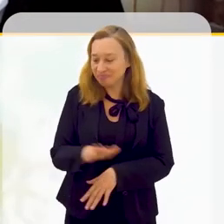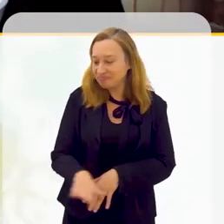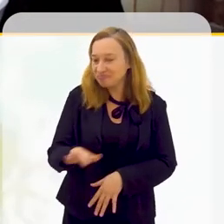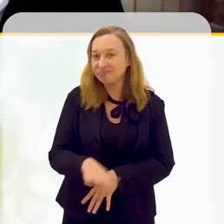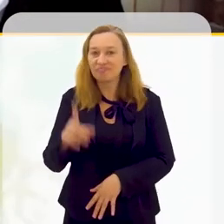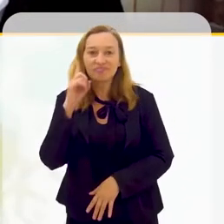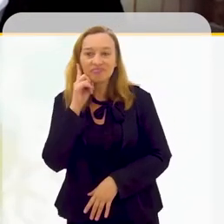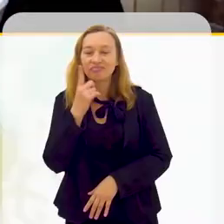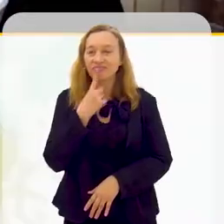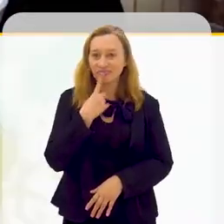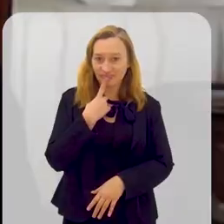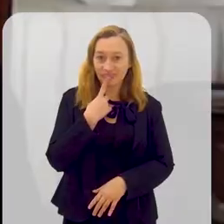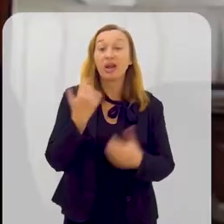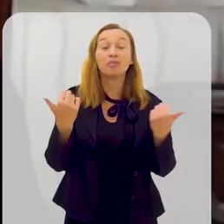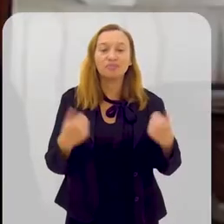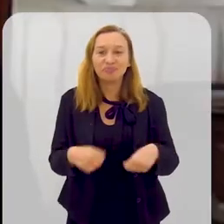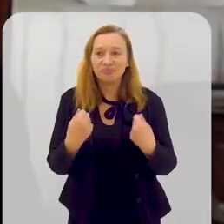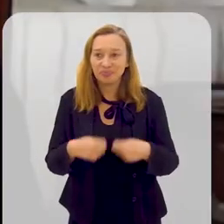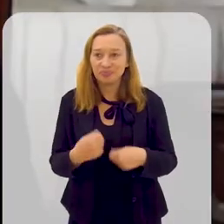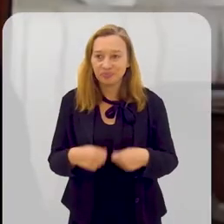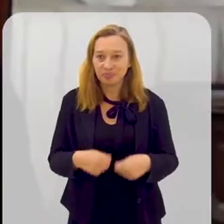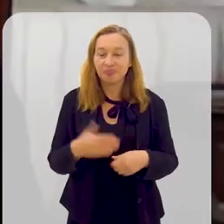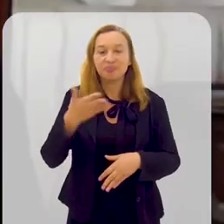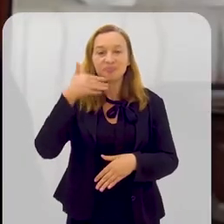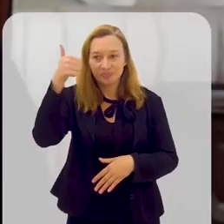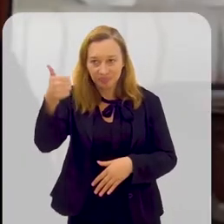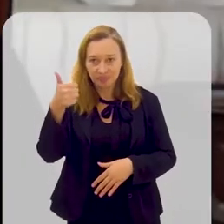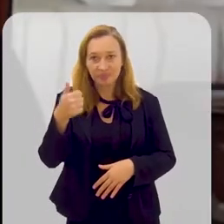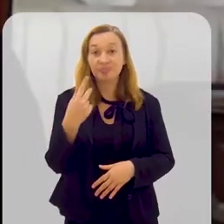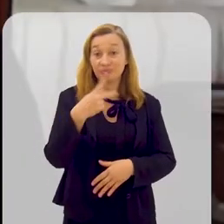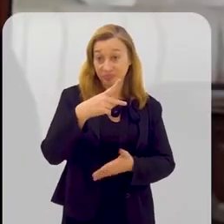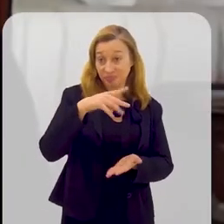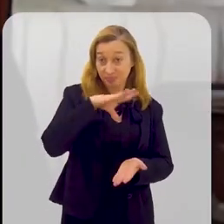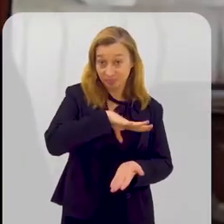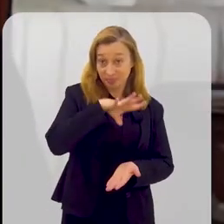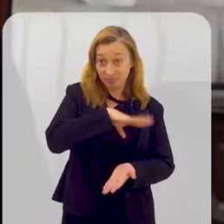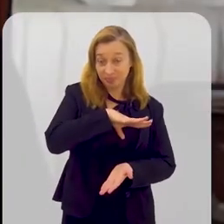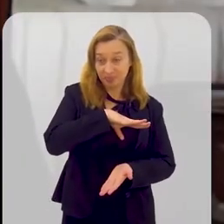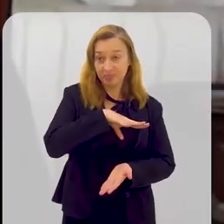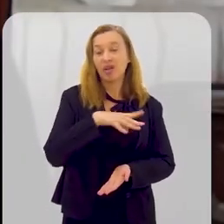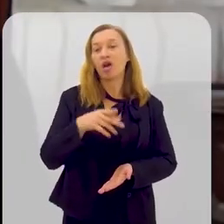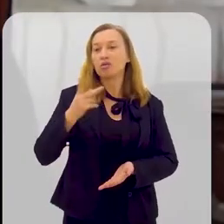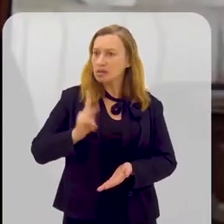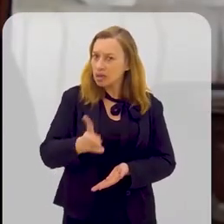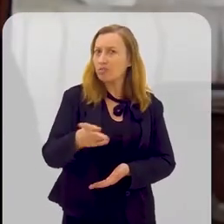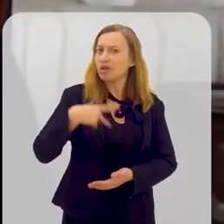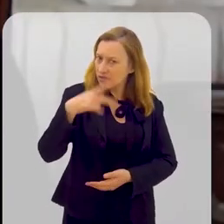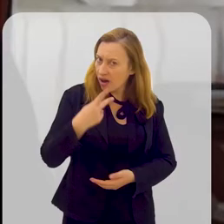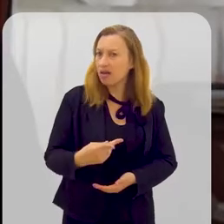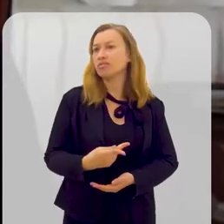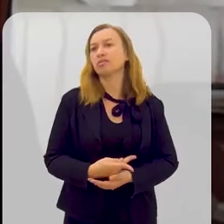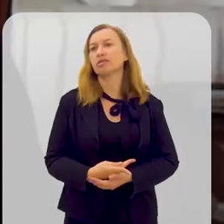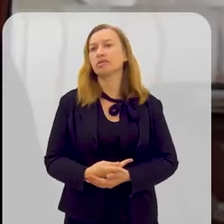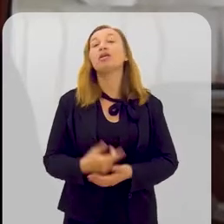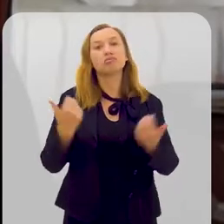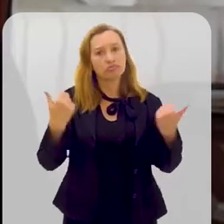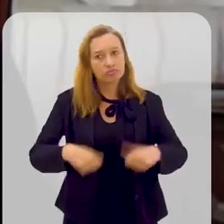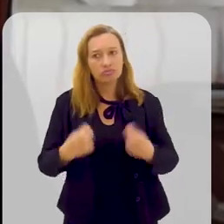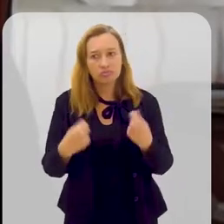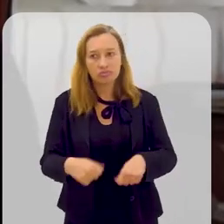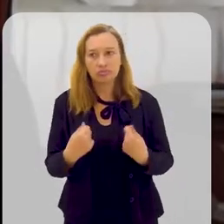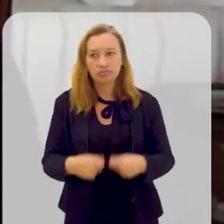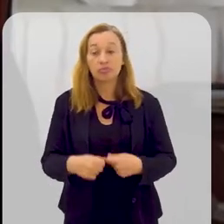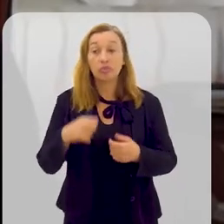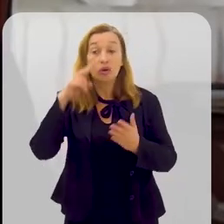porque a criança surda ela precisa para melhorar o seu português eu bato sempre nessa